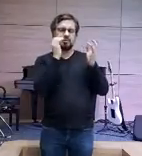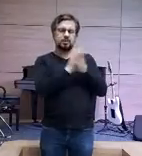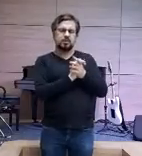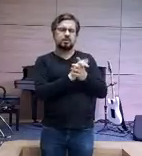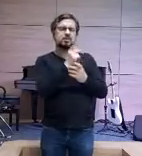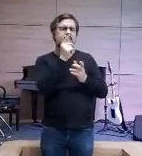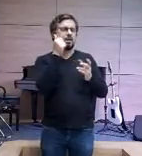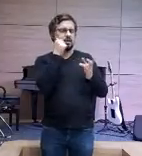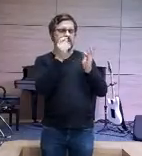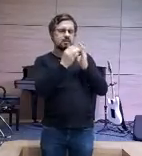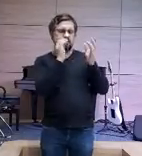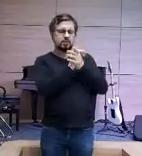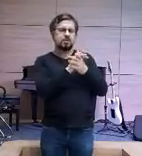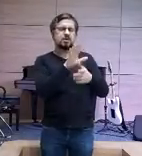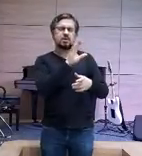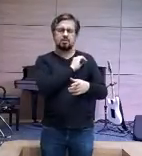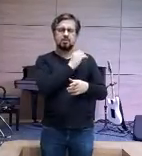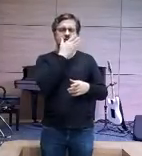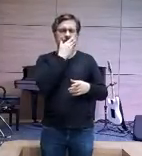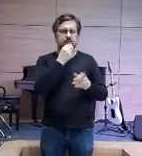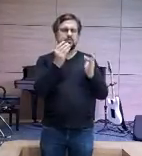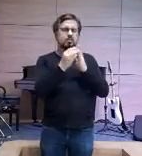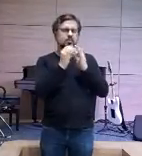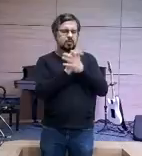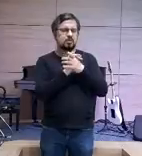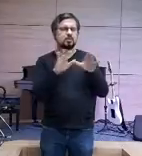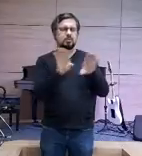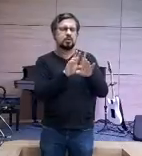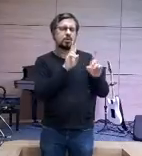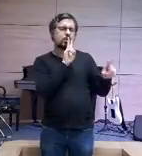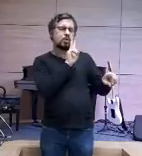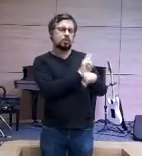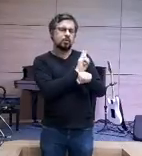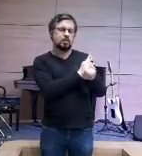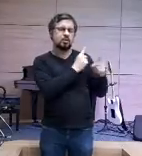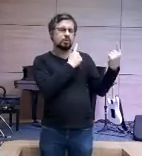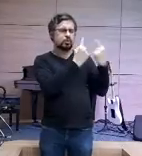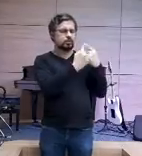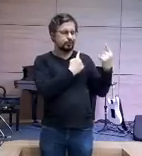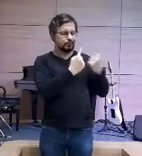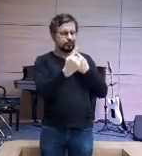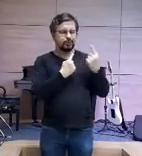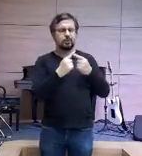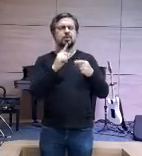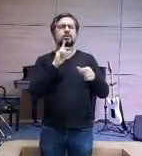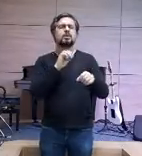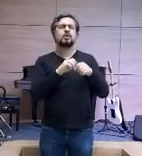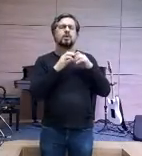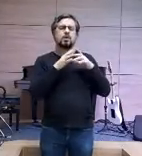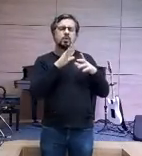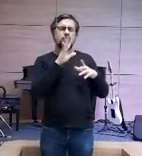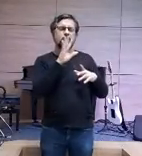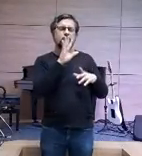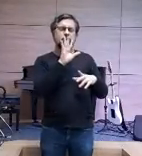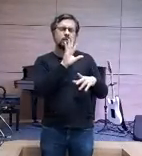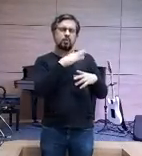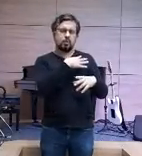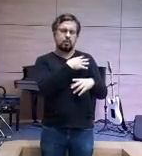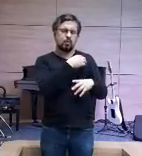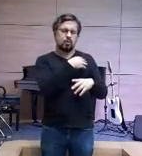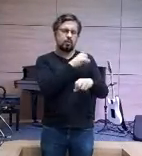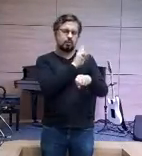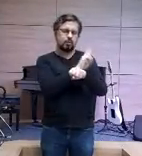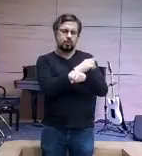e que suas esposas Amem seus esposos cuidando um do outro e que assim Flu cuidado pelos filhos